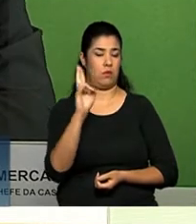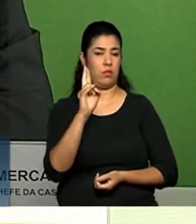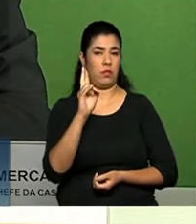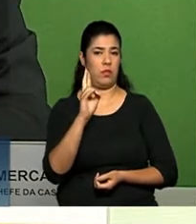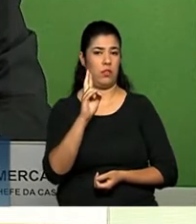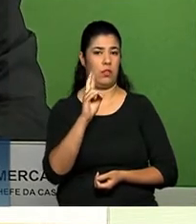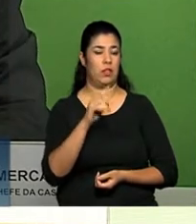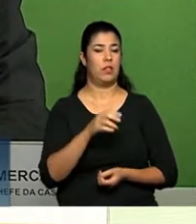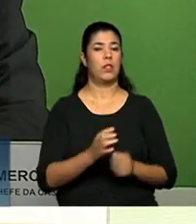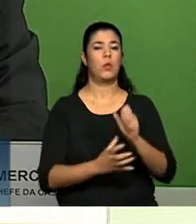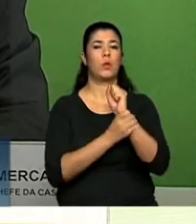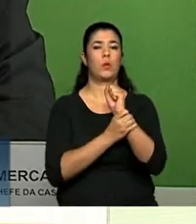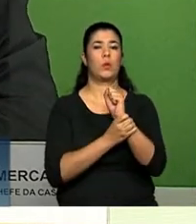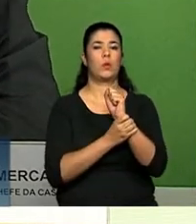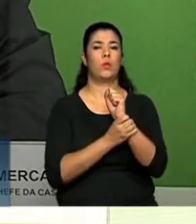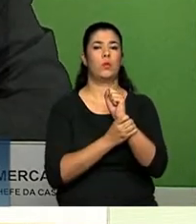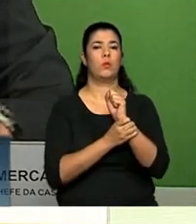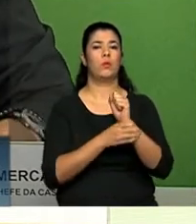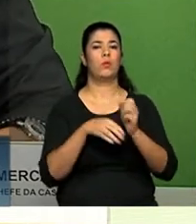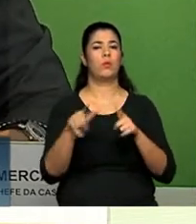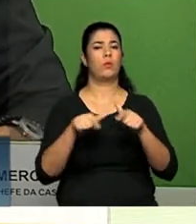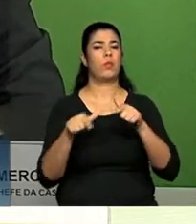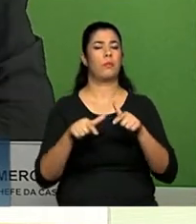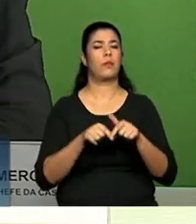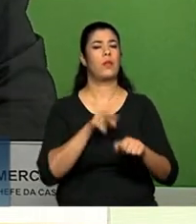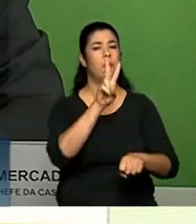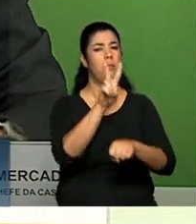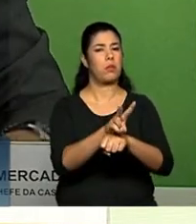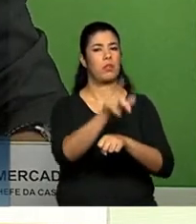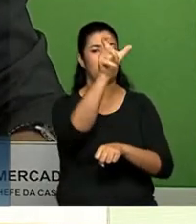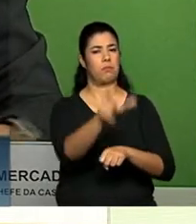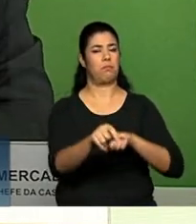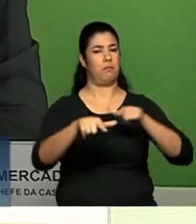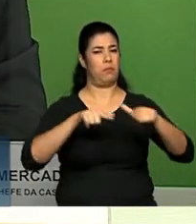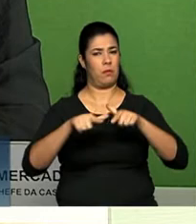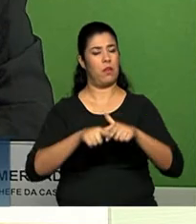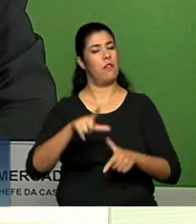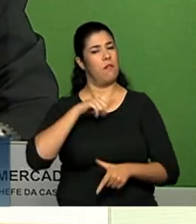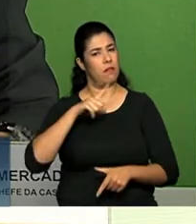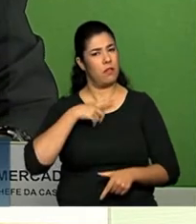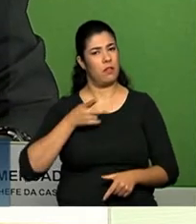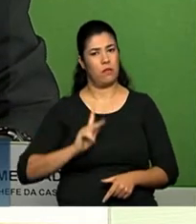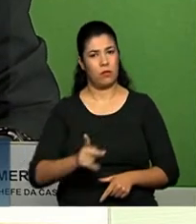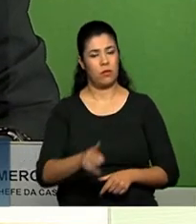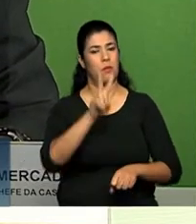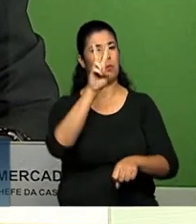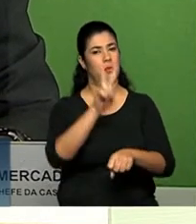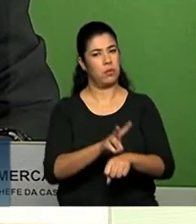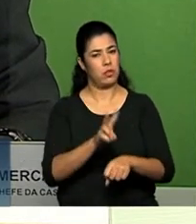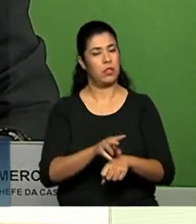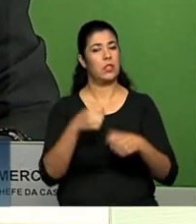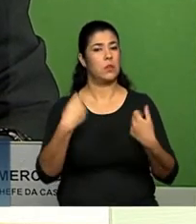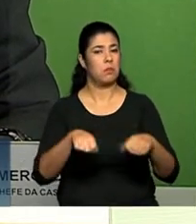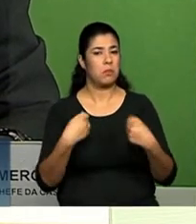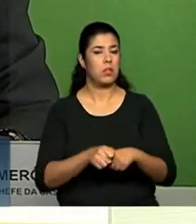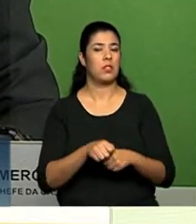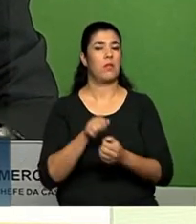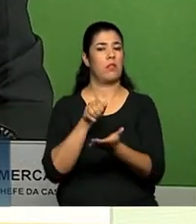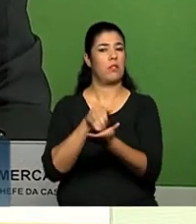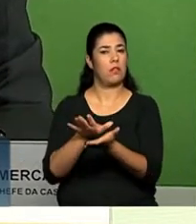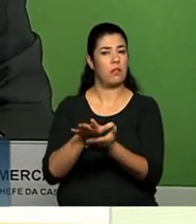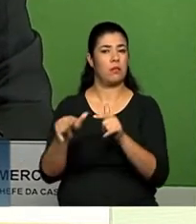Seguro-desemprego é a proteção de todo o trabalhador, ele tem que continuar, ele vai continuar, protegendo o trabalhador quando ele precisa e é